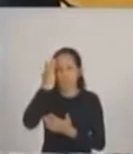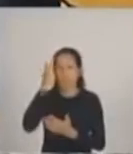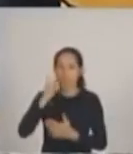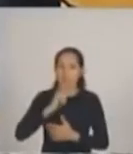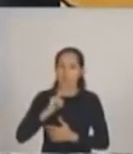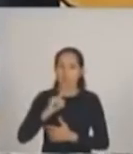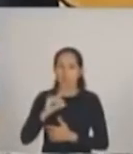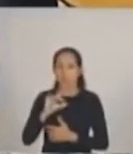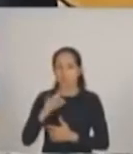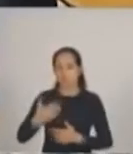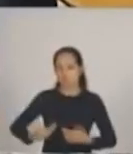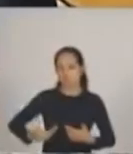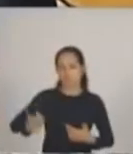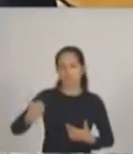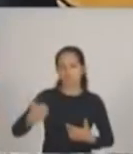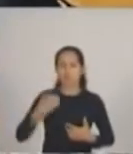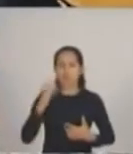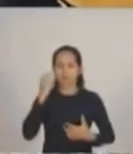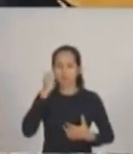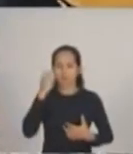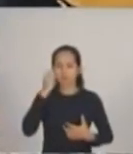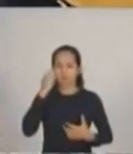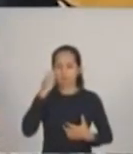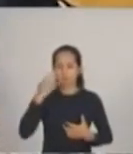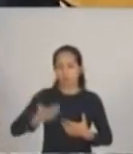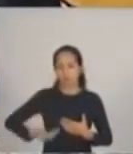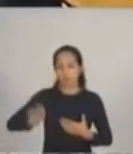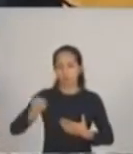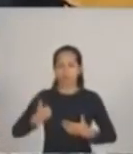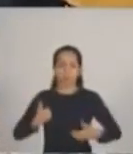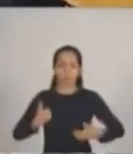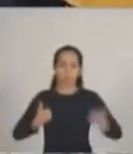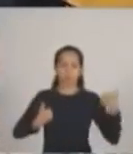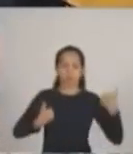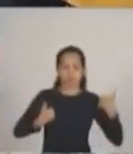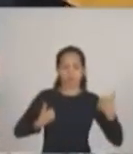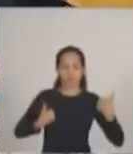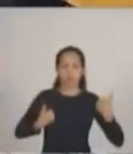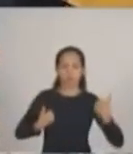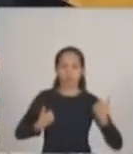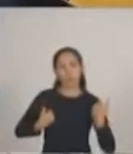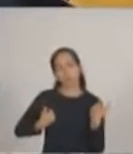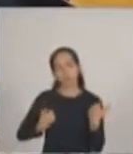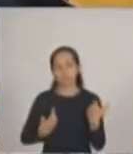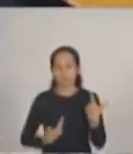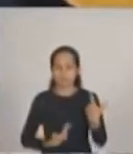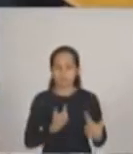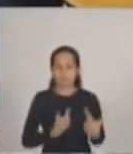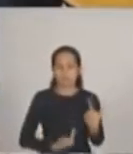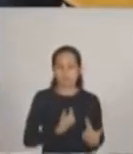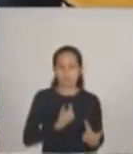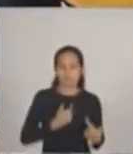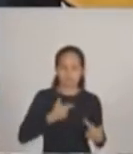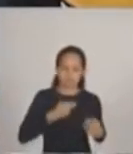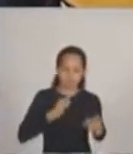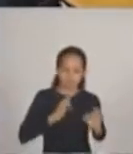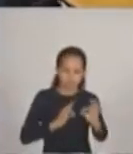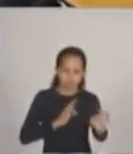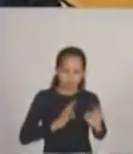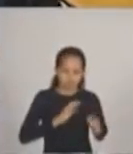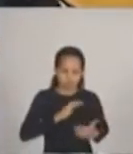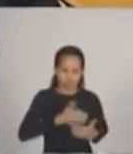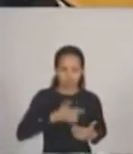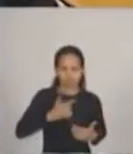retira a mama, precisa fazer uma reconstrução mamária e é feito nesses locais. E